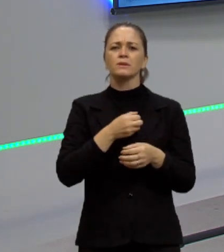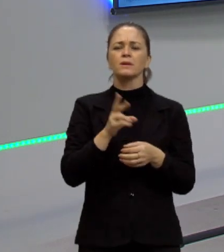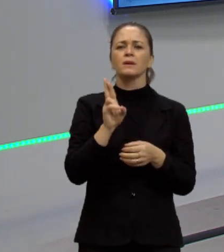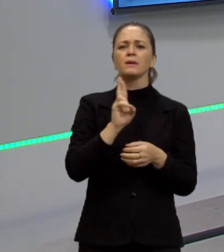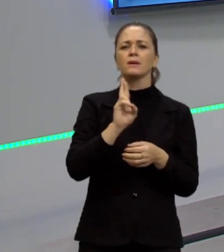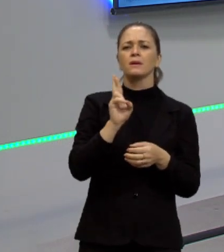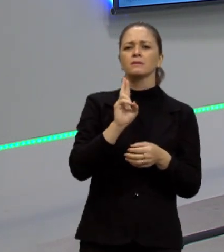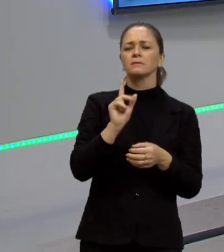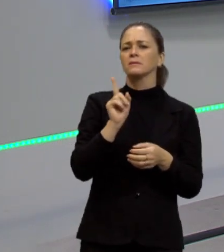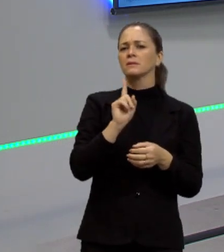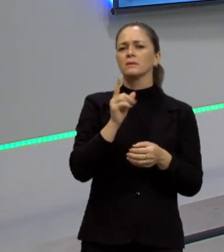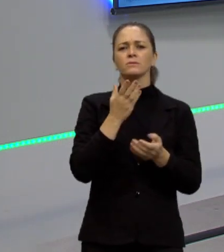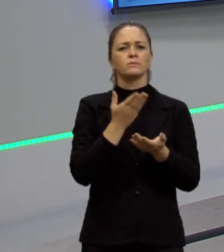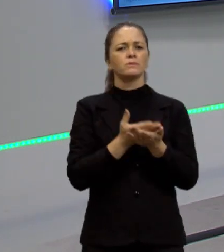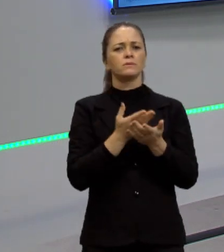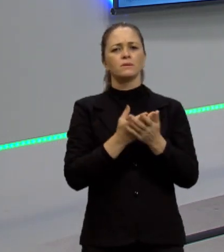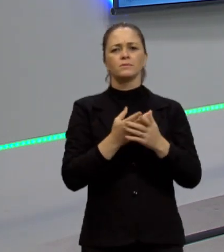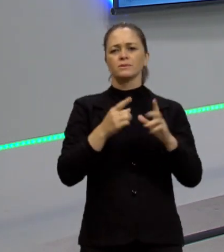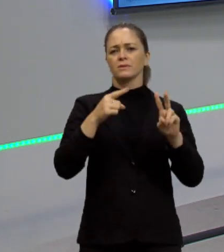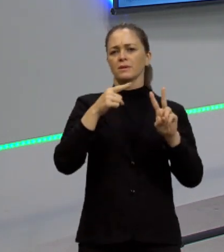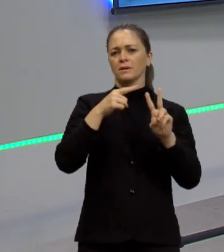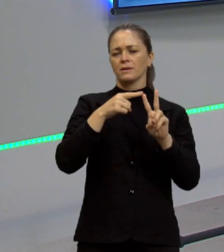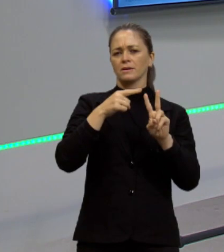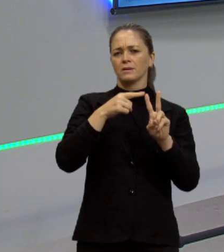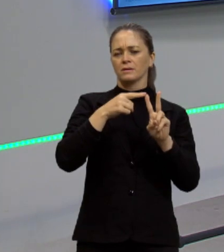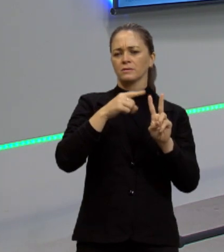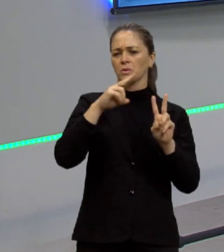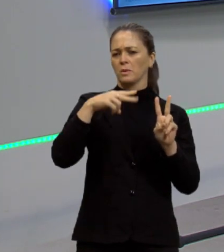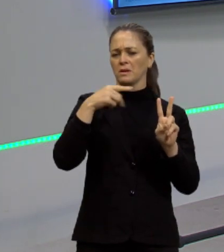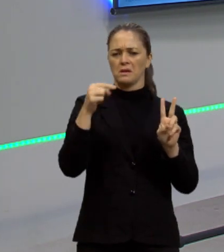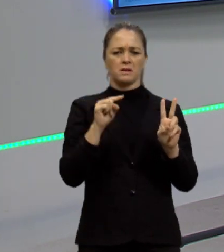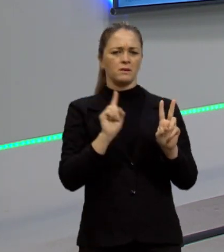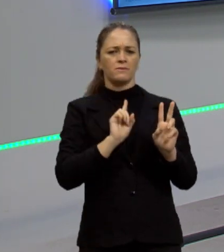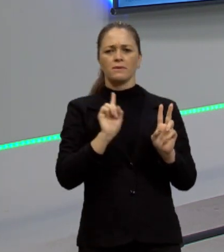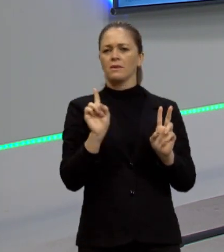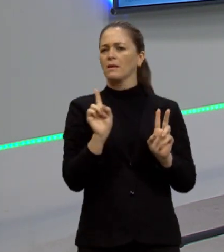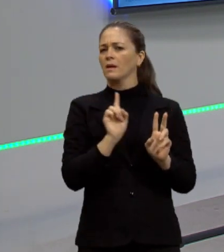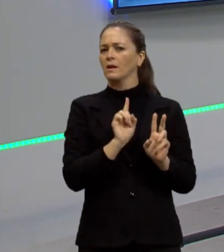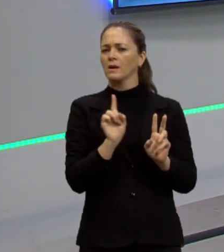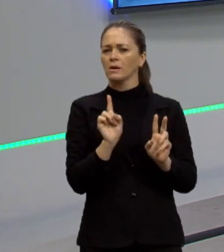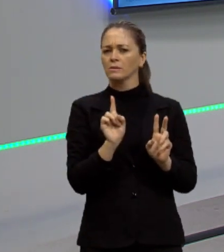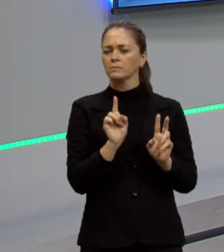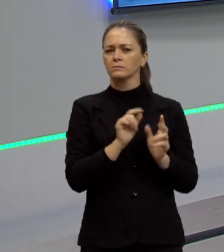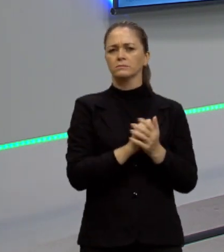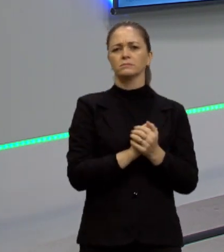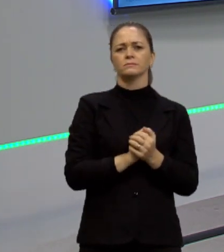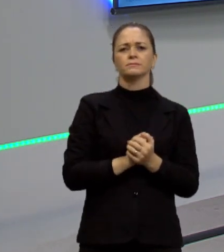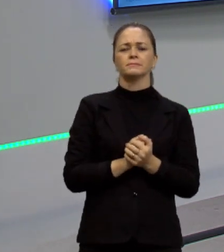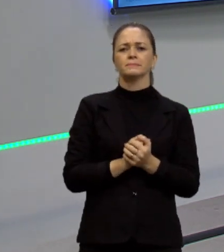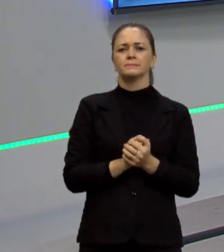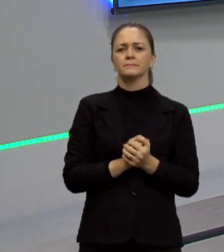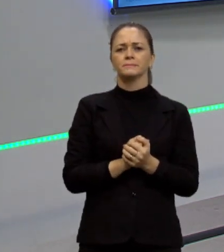nós não estudamos as raízes quadradas negativas ou as raízes de índice par negativo.